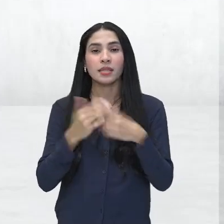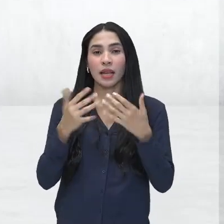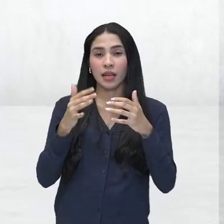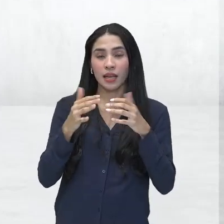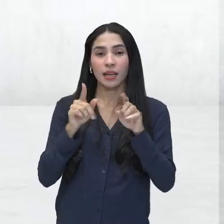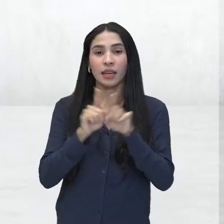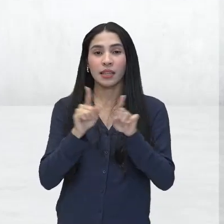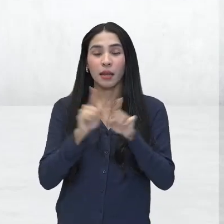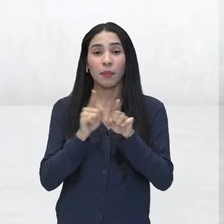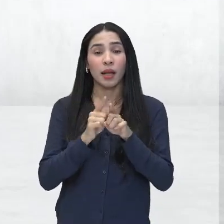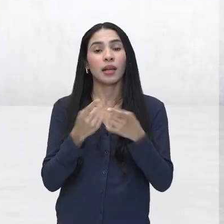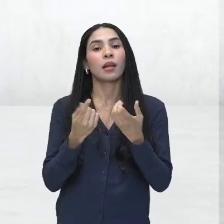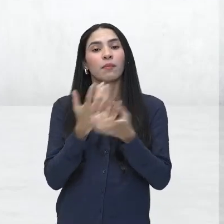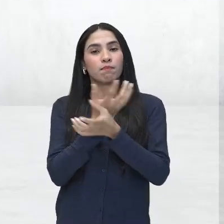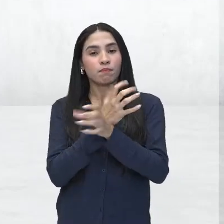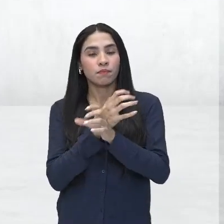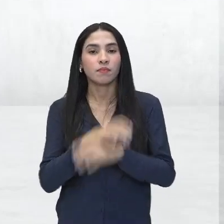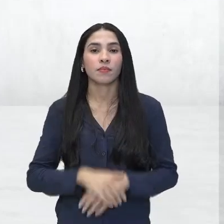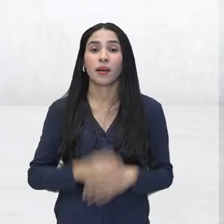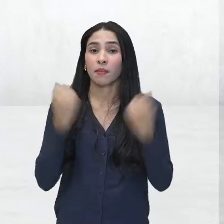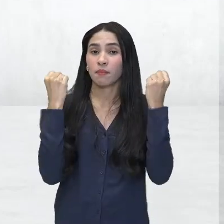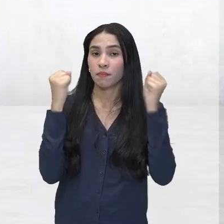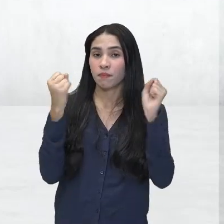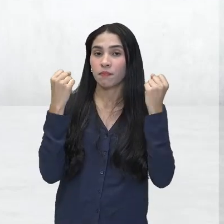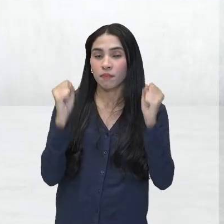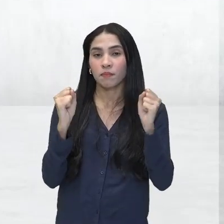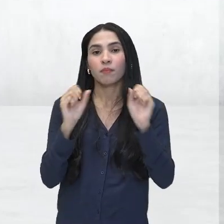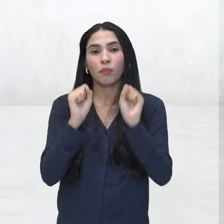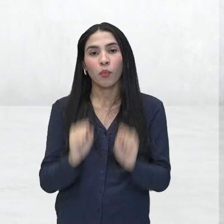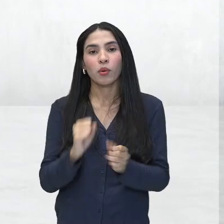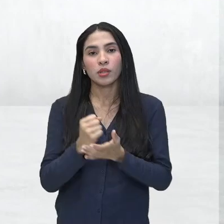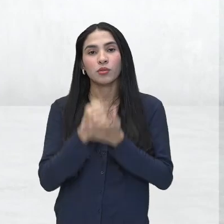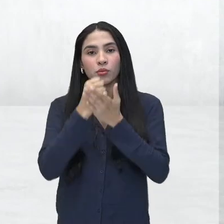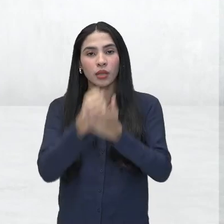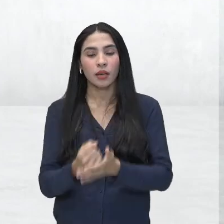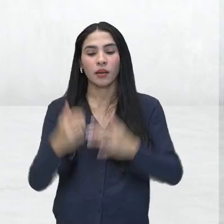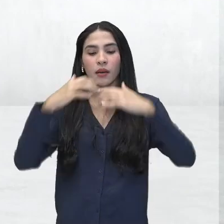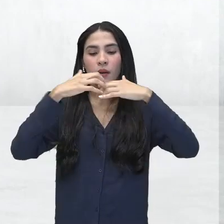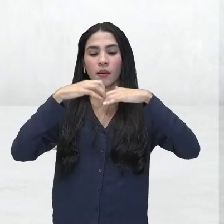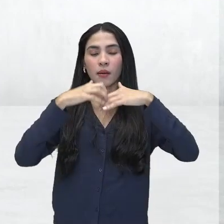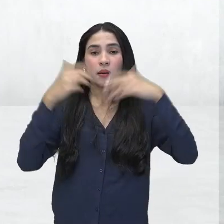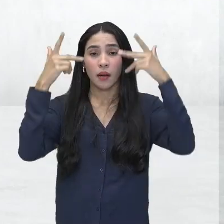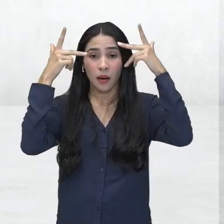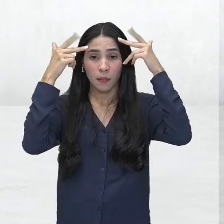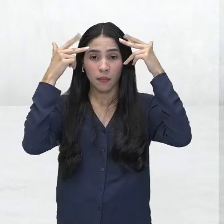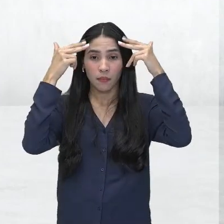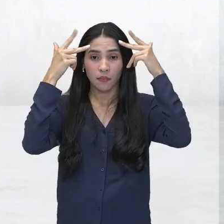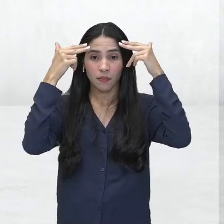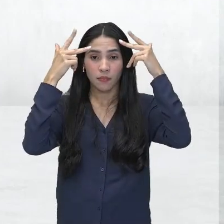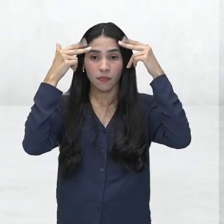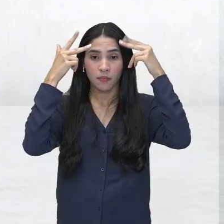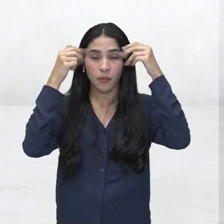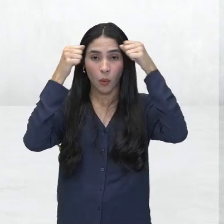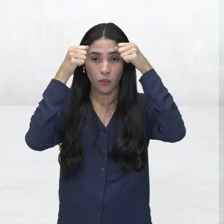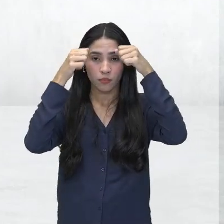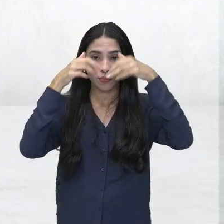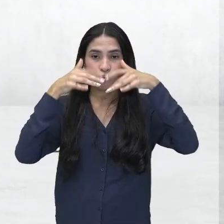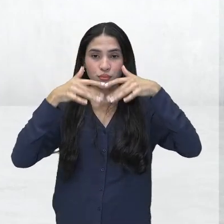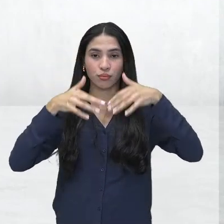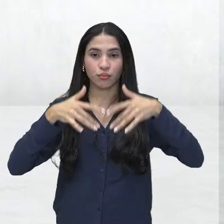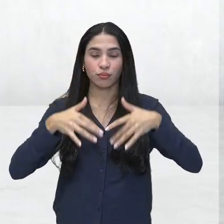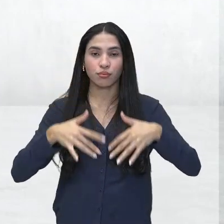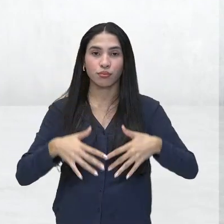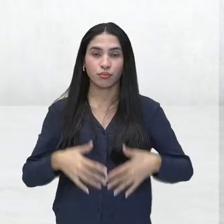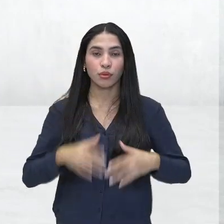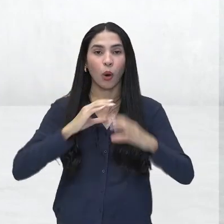A atividade física promove adaptações neurais, aumentando o número de sinapses entre neurônios,